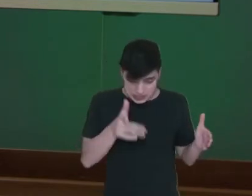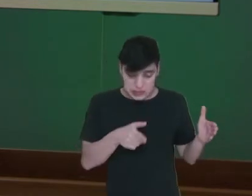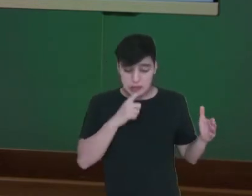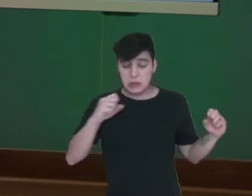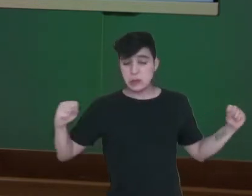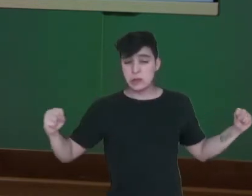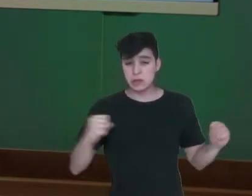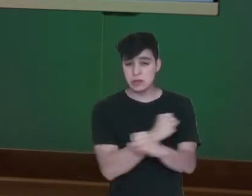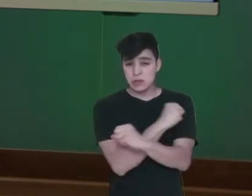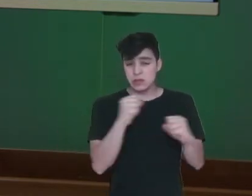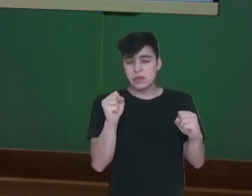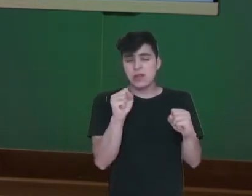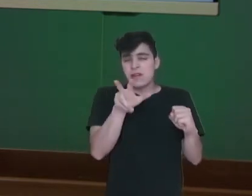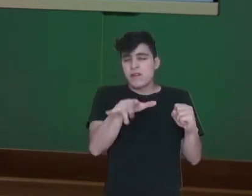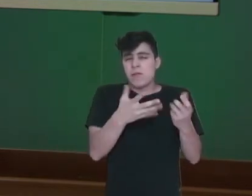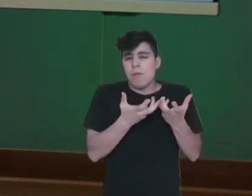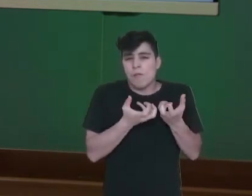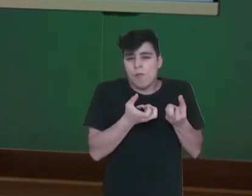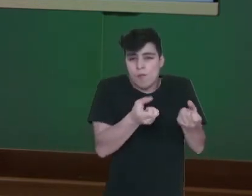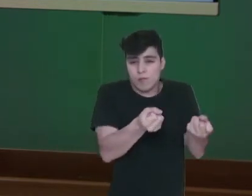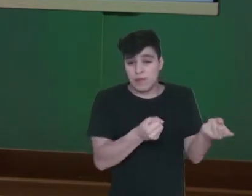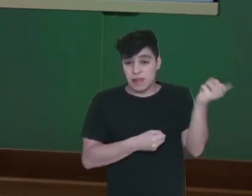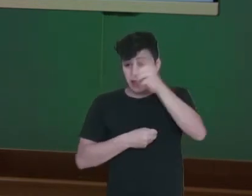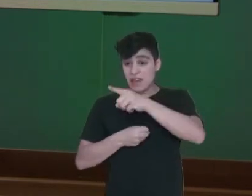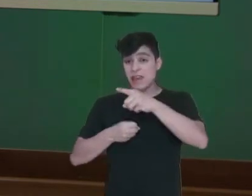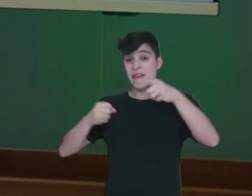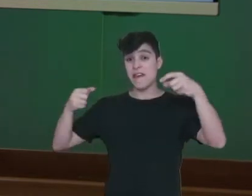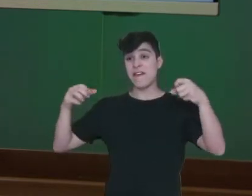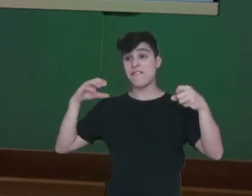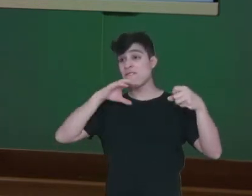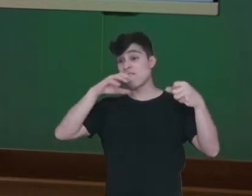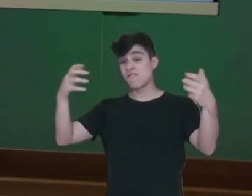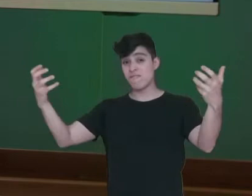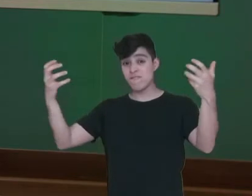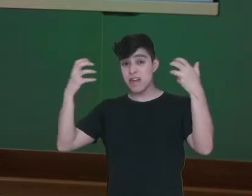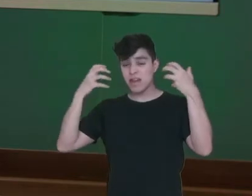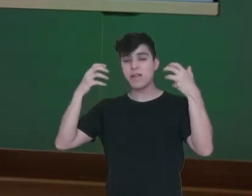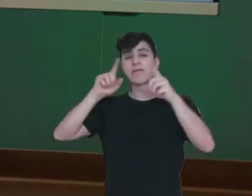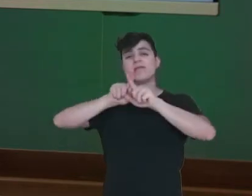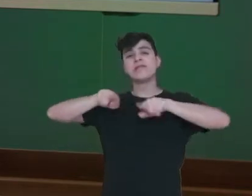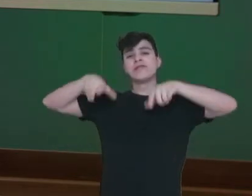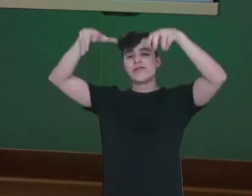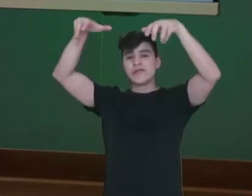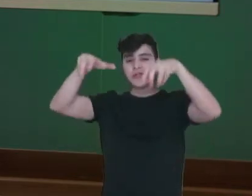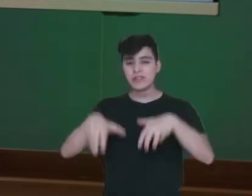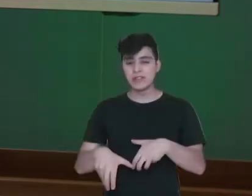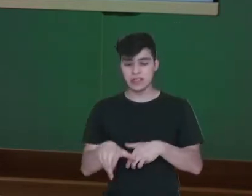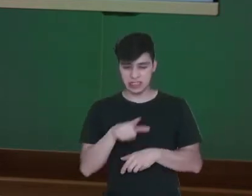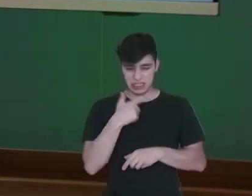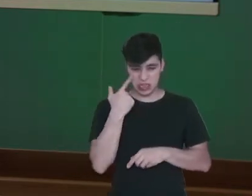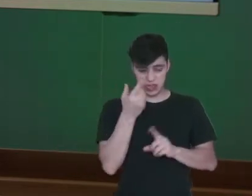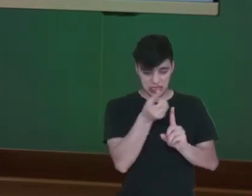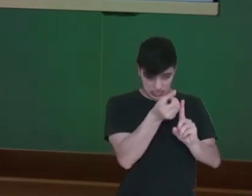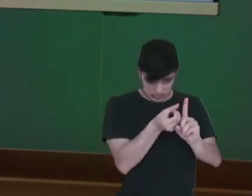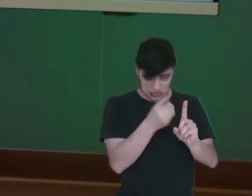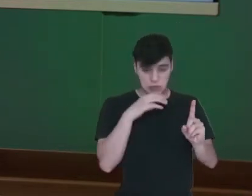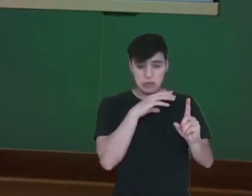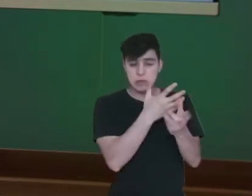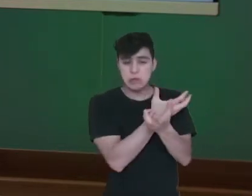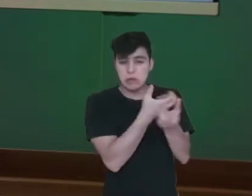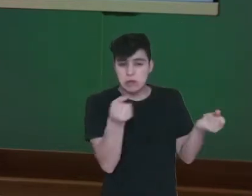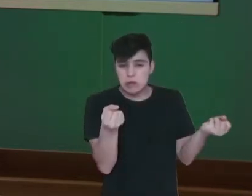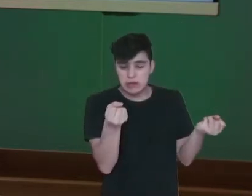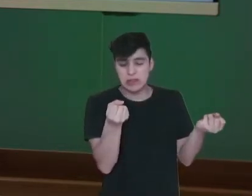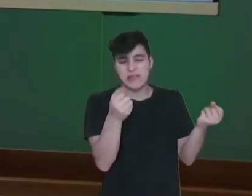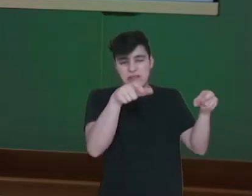inverno que é seco e de verão que é chuvoso. Então, nós dizemos que são 6 meses seco, 6